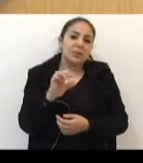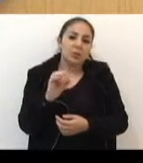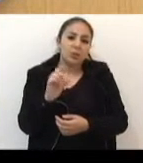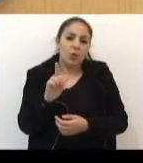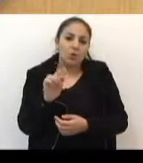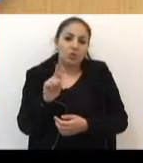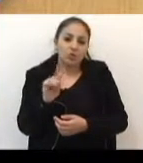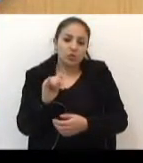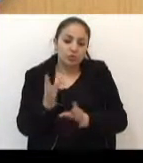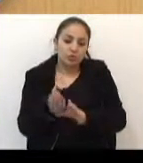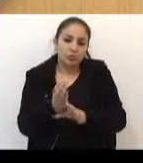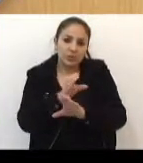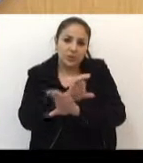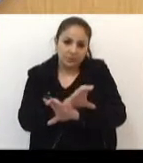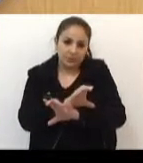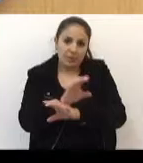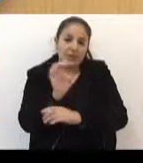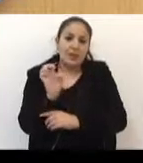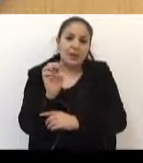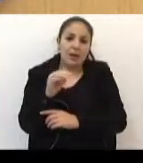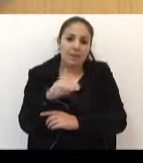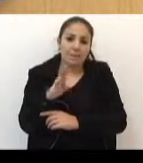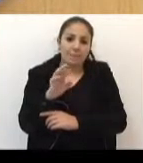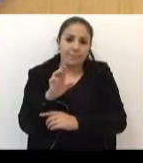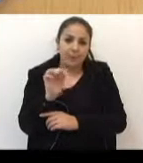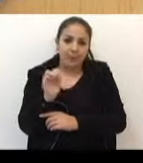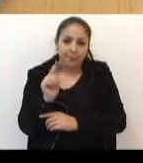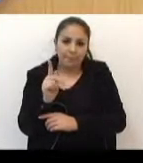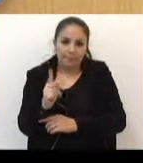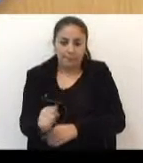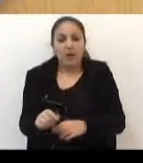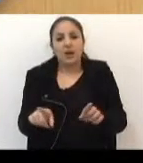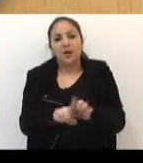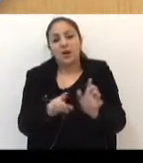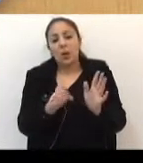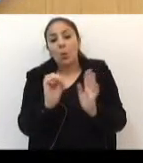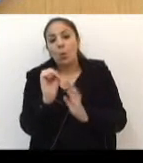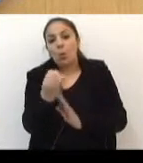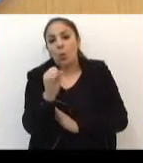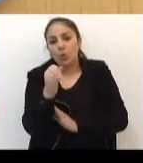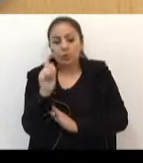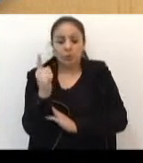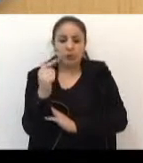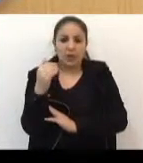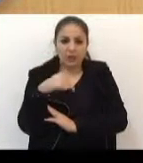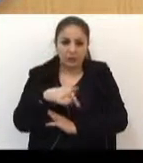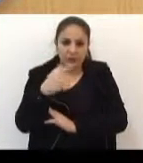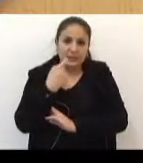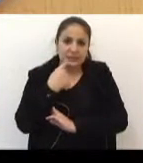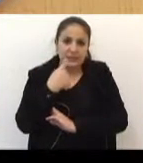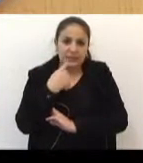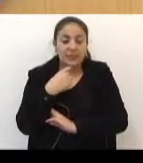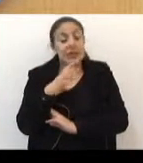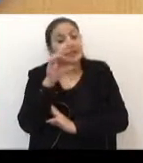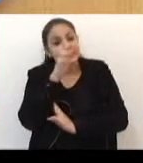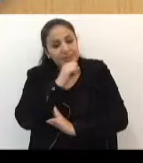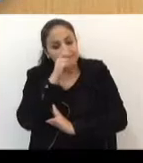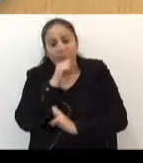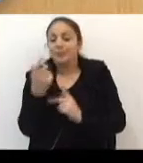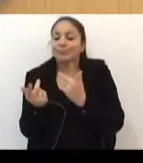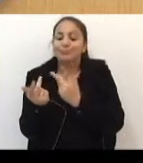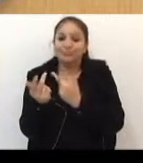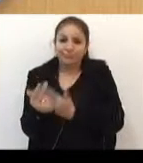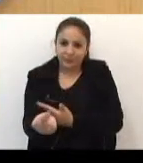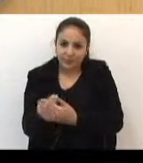Embrapa, a mínima registrada nesta sexta-feira foi de 8 graus. O clima não será diferente no sábado, com